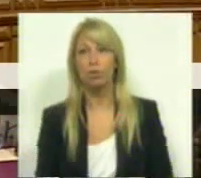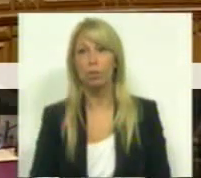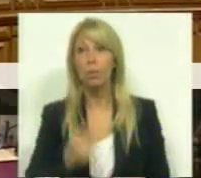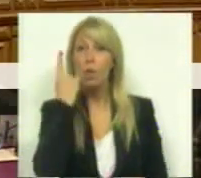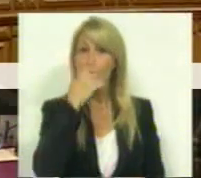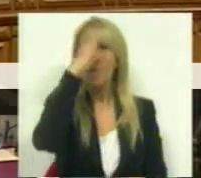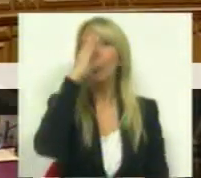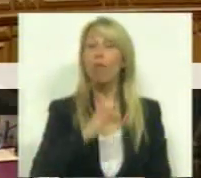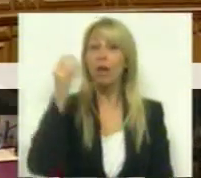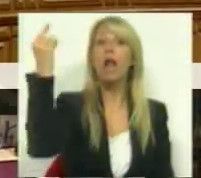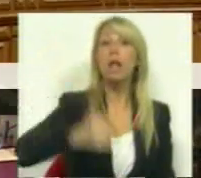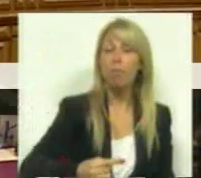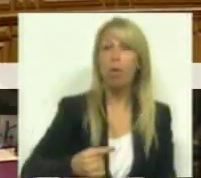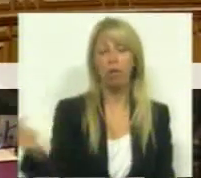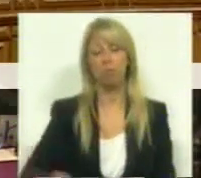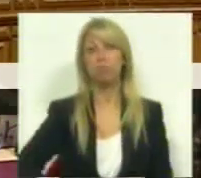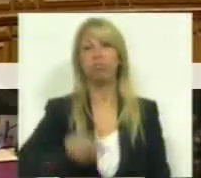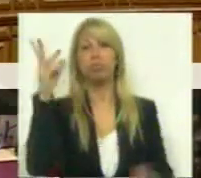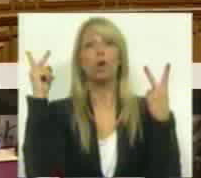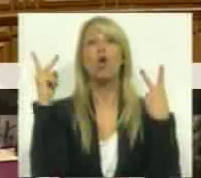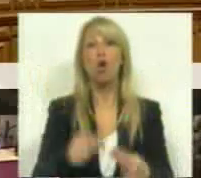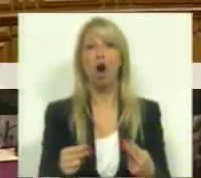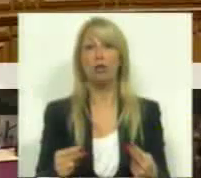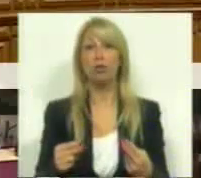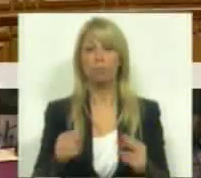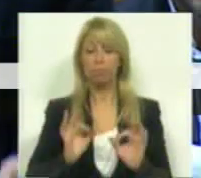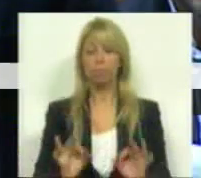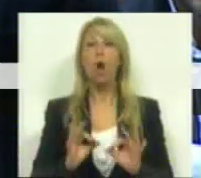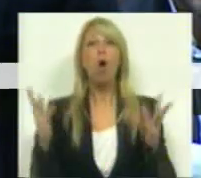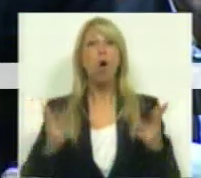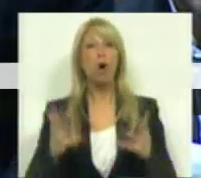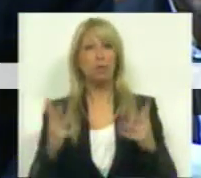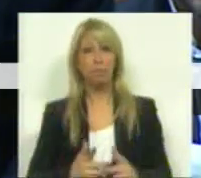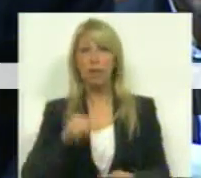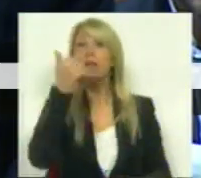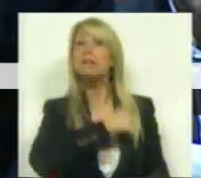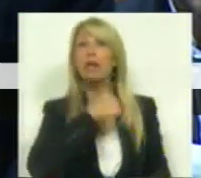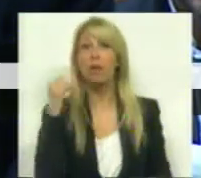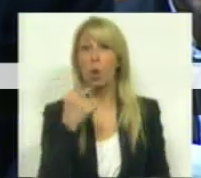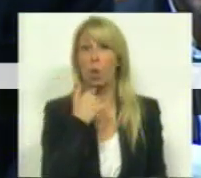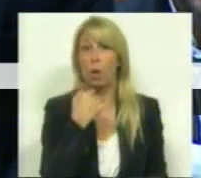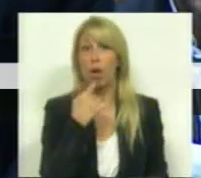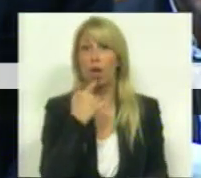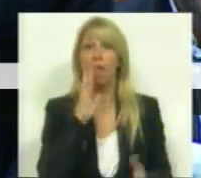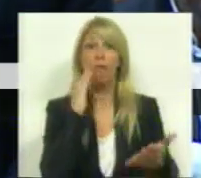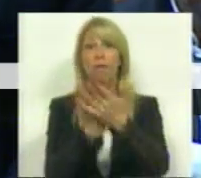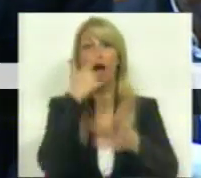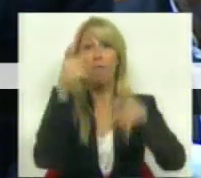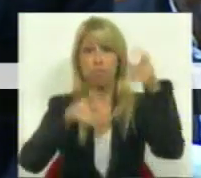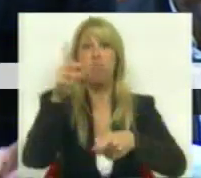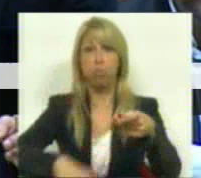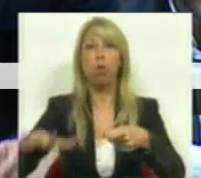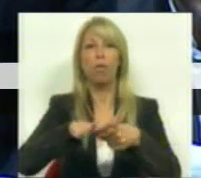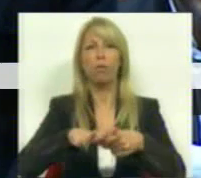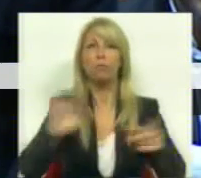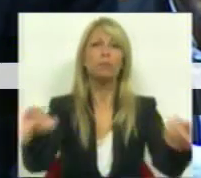governo que impõe tantos cortes no seu próprio orçamento, tantos sacrifícios ao seu próprio povo, não é um governo que